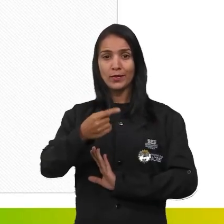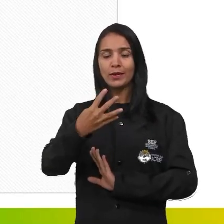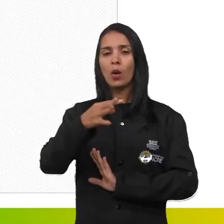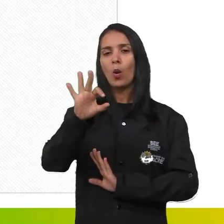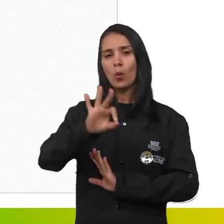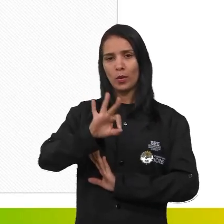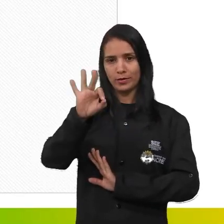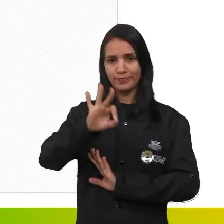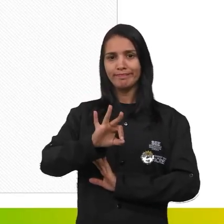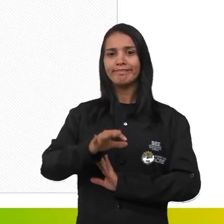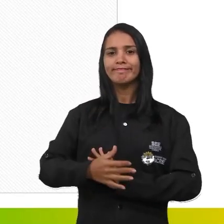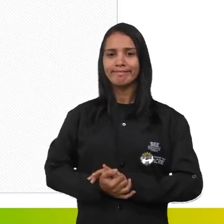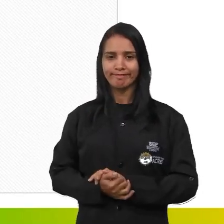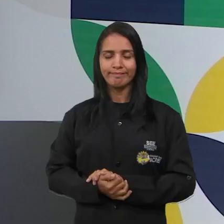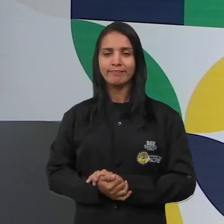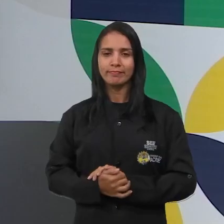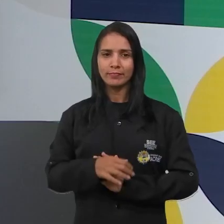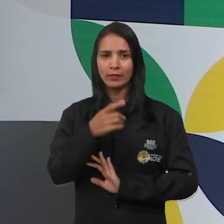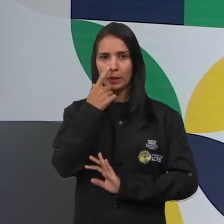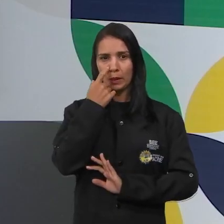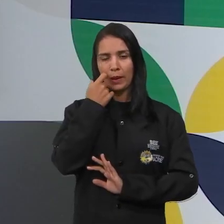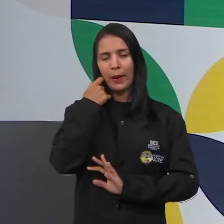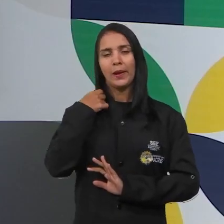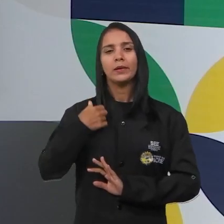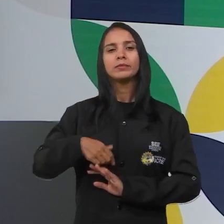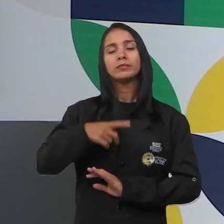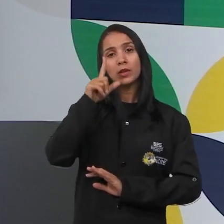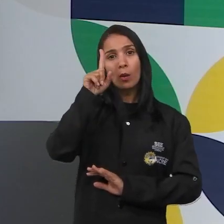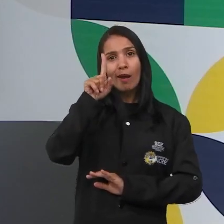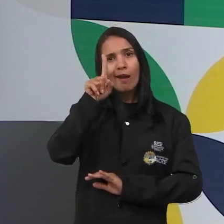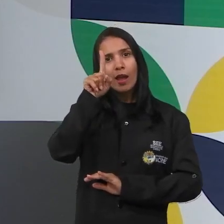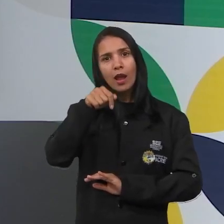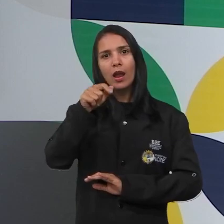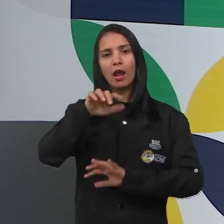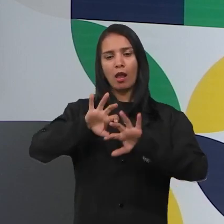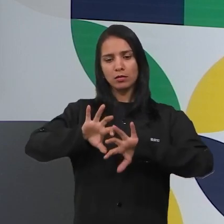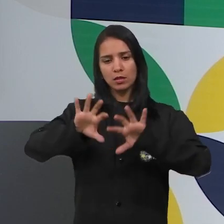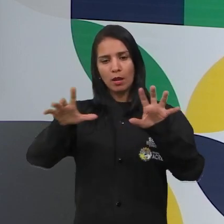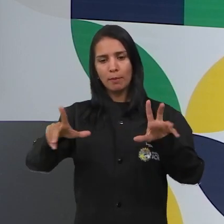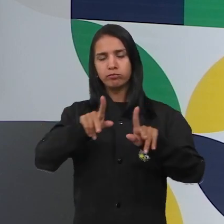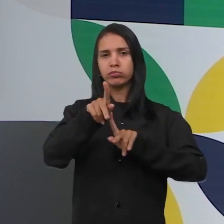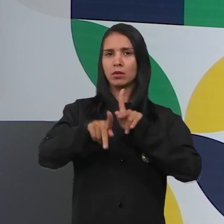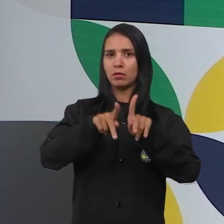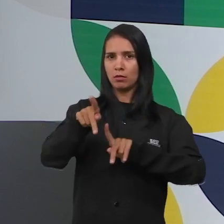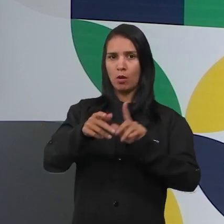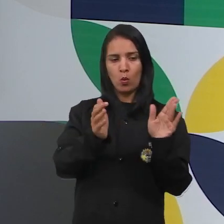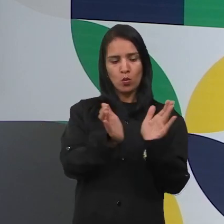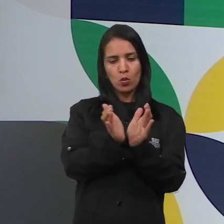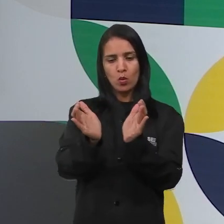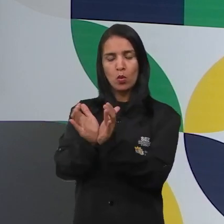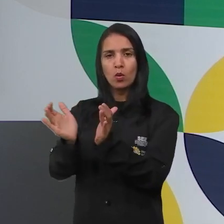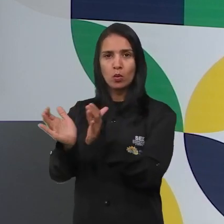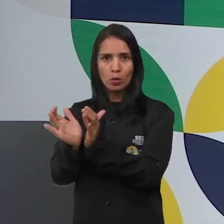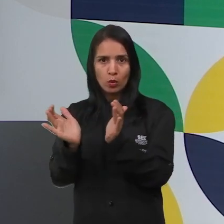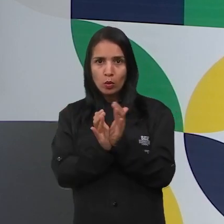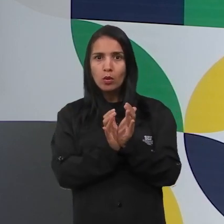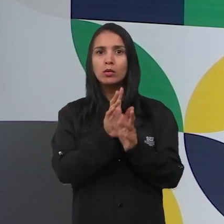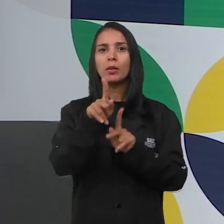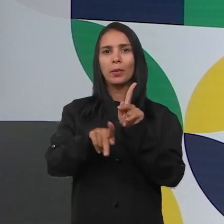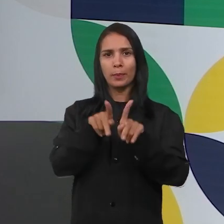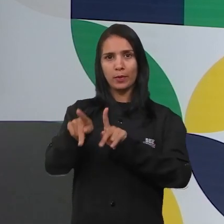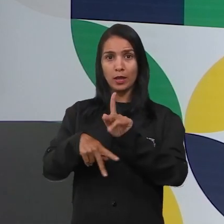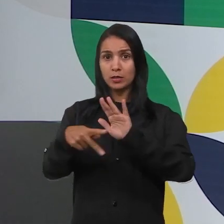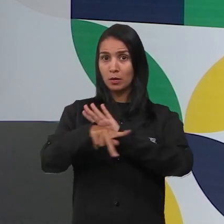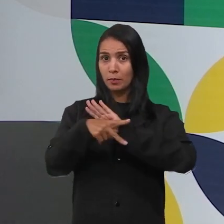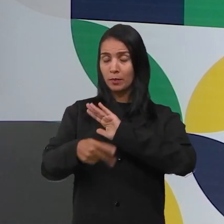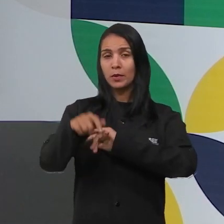0,4% da população, ok? Então, essa é a distribuição da população brasileira segundo o IBGE.